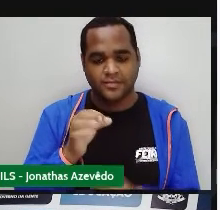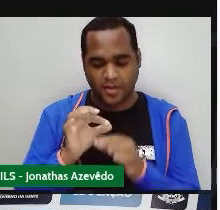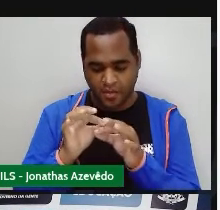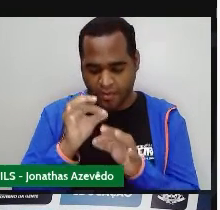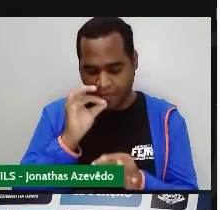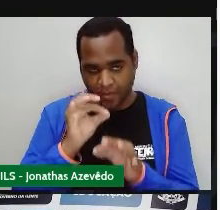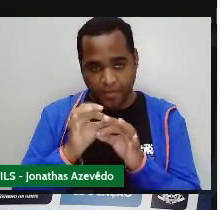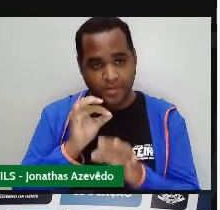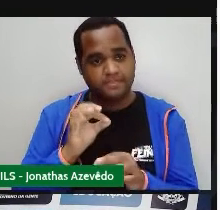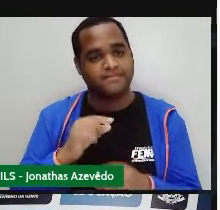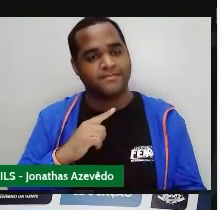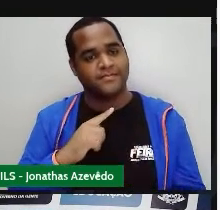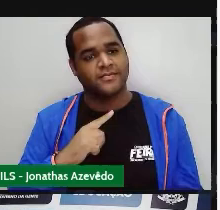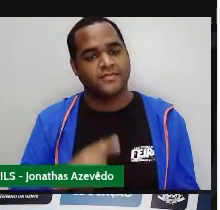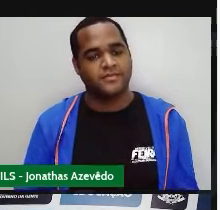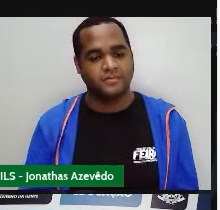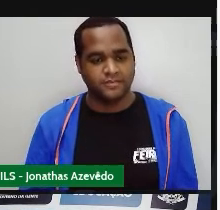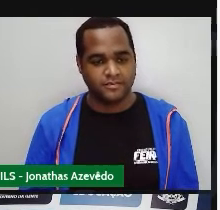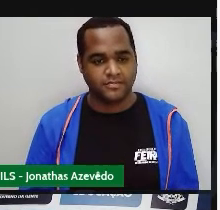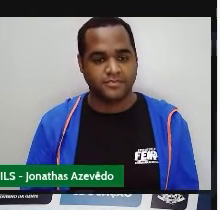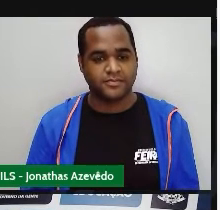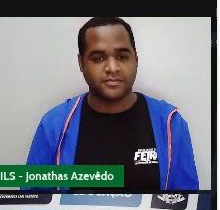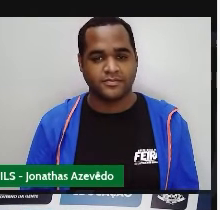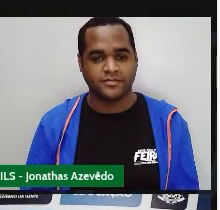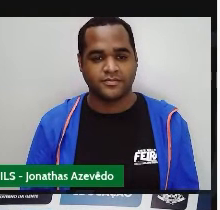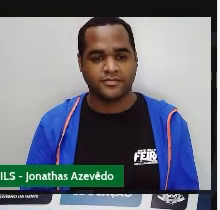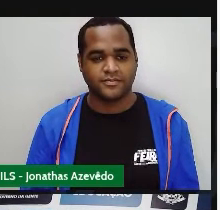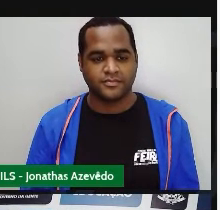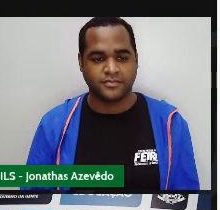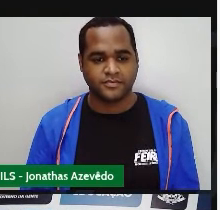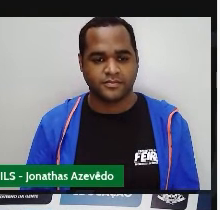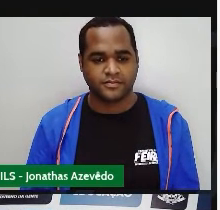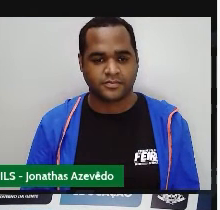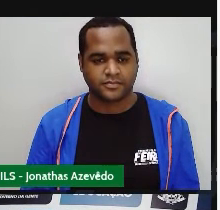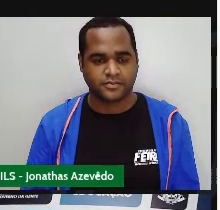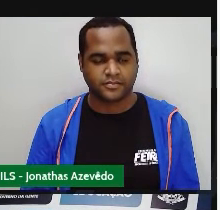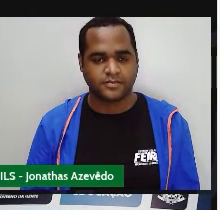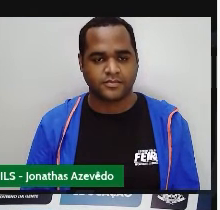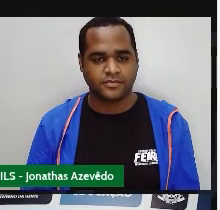Canudos e no papel